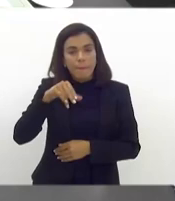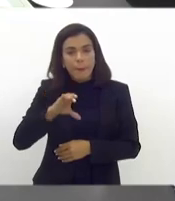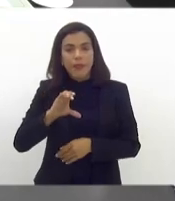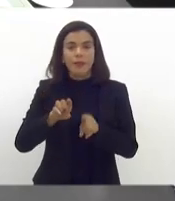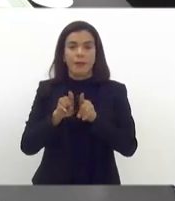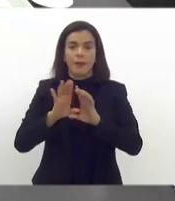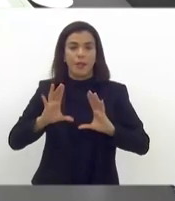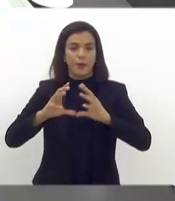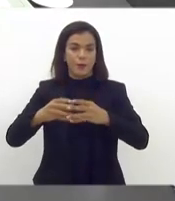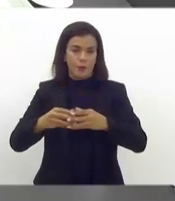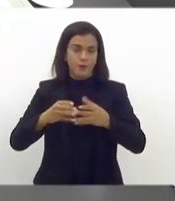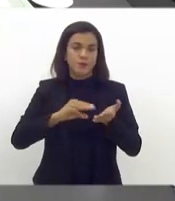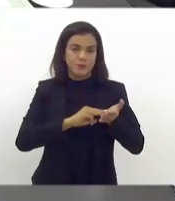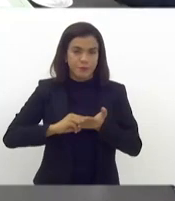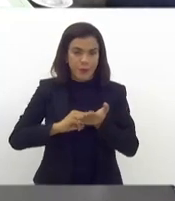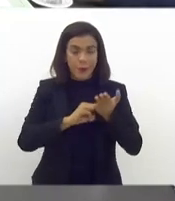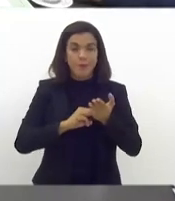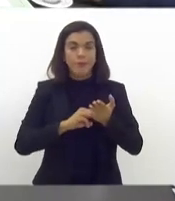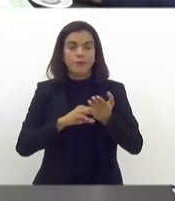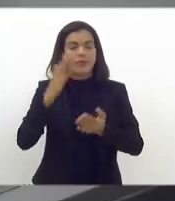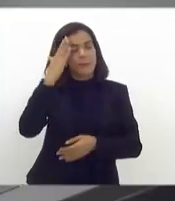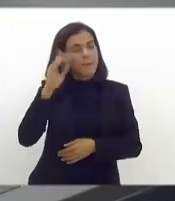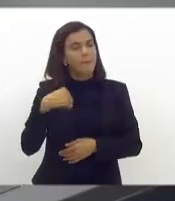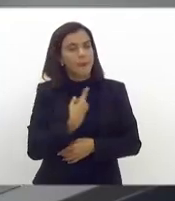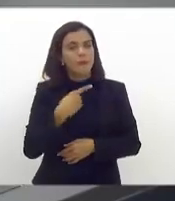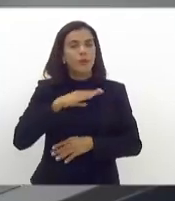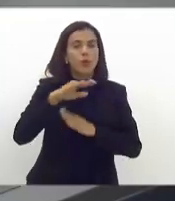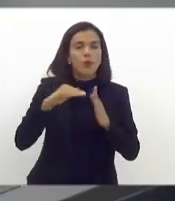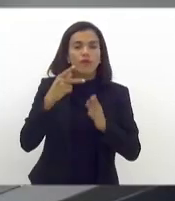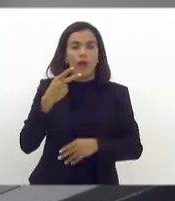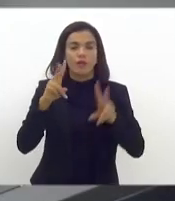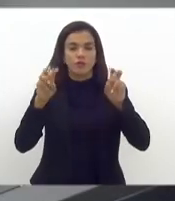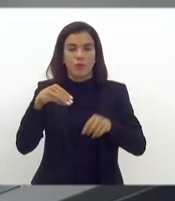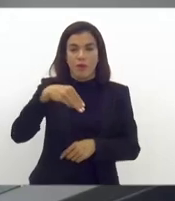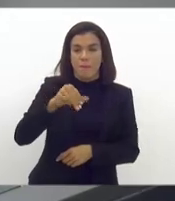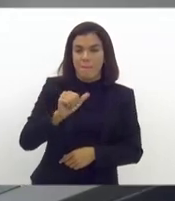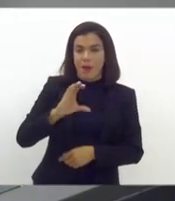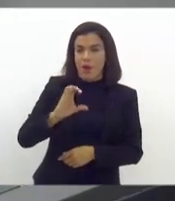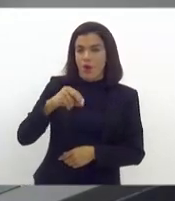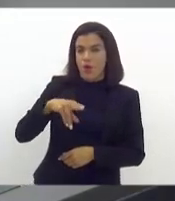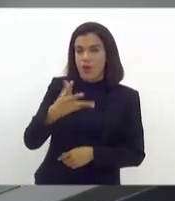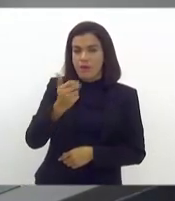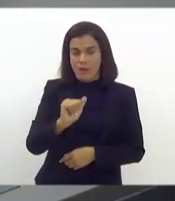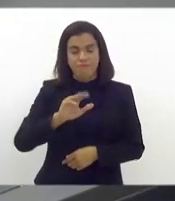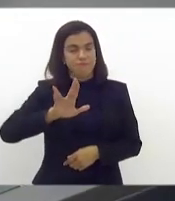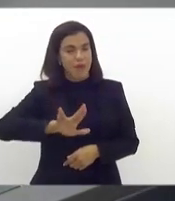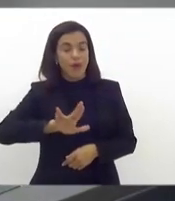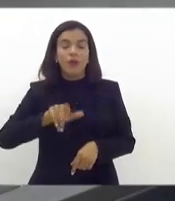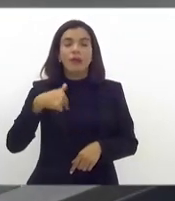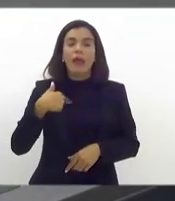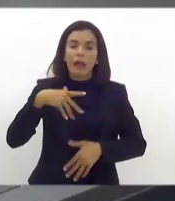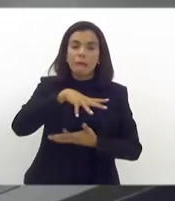todo o colegiado. Todos sabem que tudo que envolve o tema da maconha, de uma eventual flexibilização da lei antidrogas, é um tema que gera